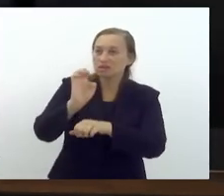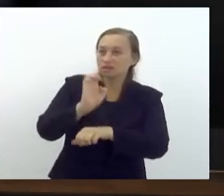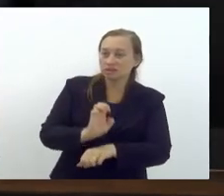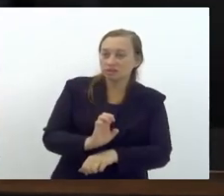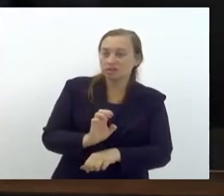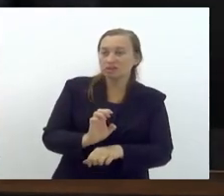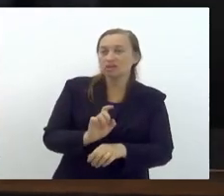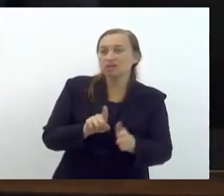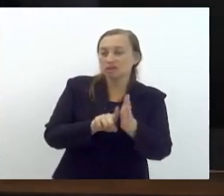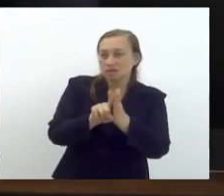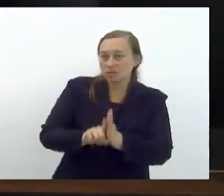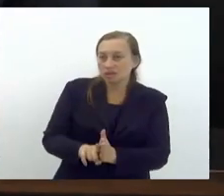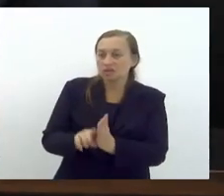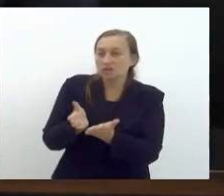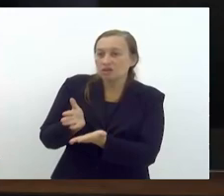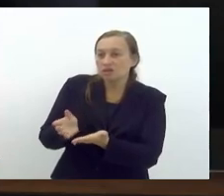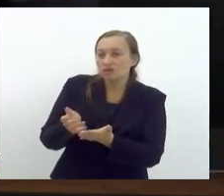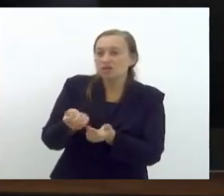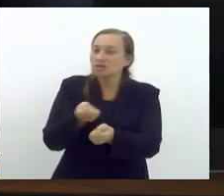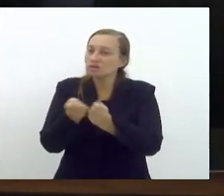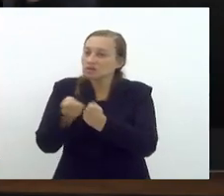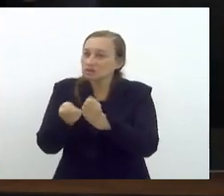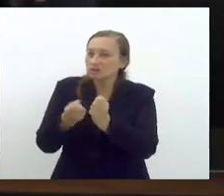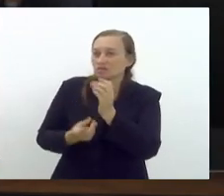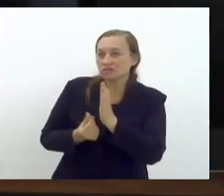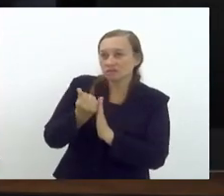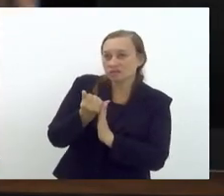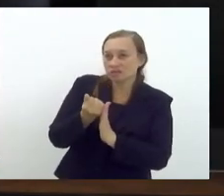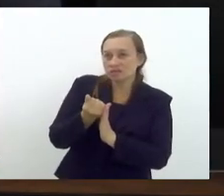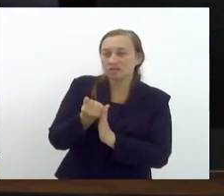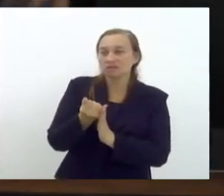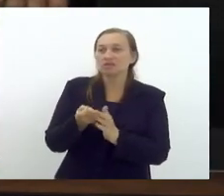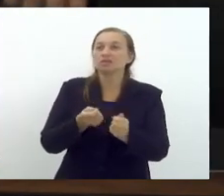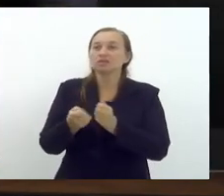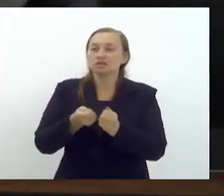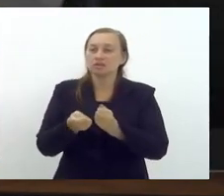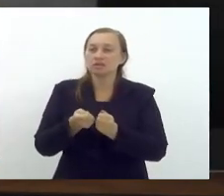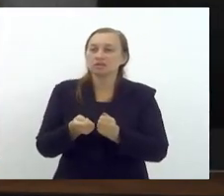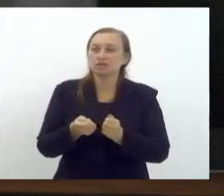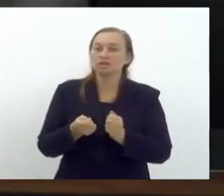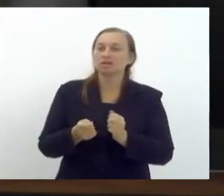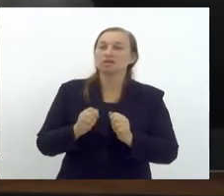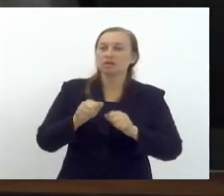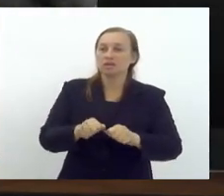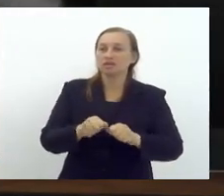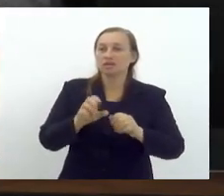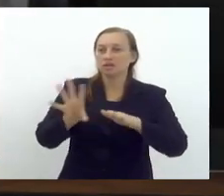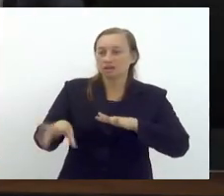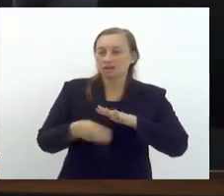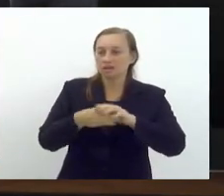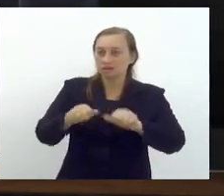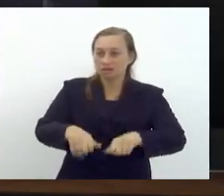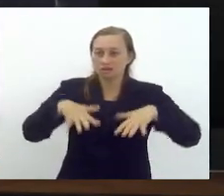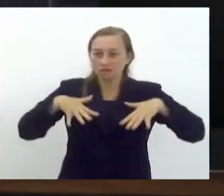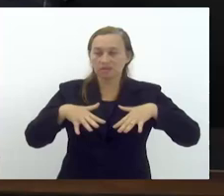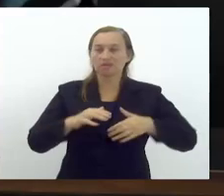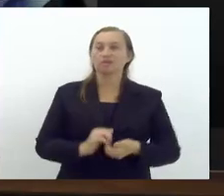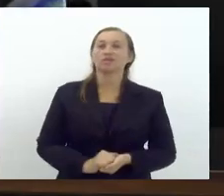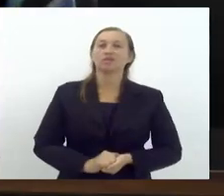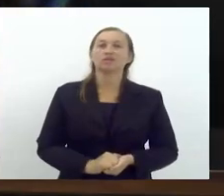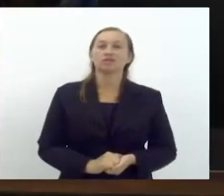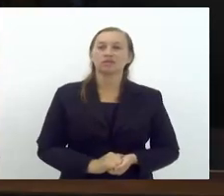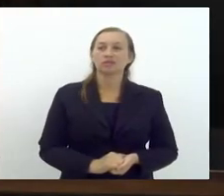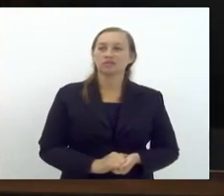estaduais e de orçamento Finanças fiscalização financeira e controle as emendas de plenário para emitir